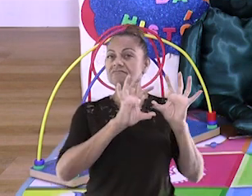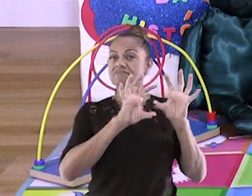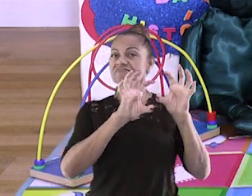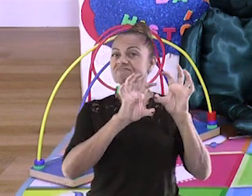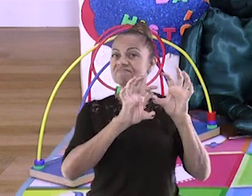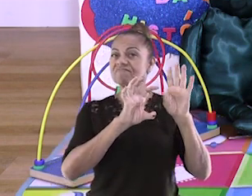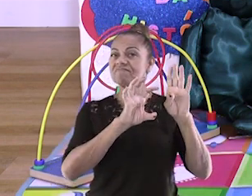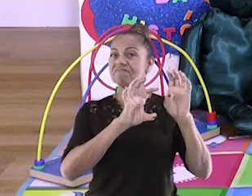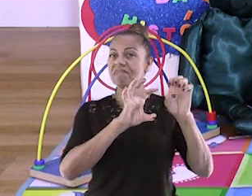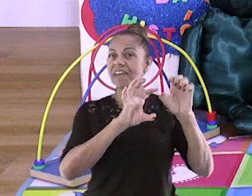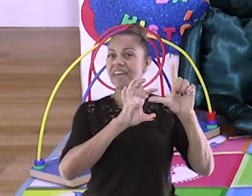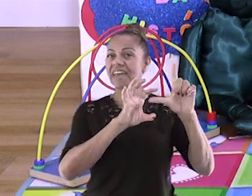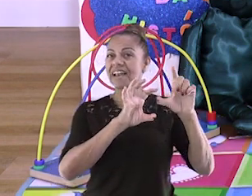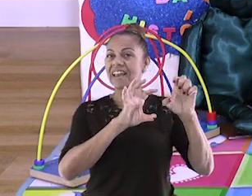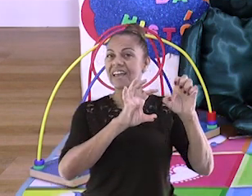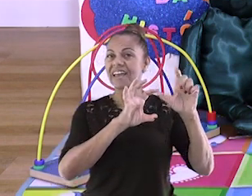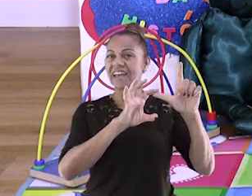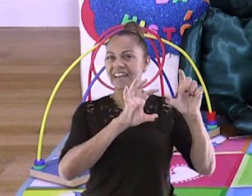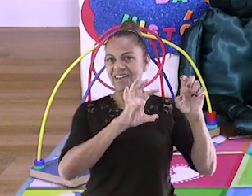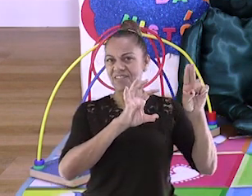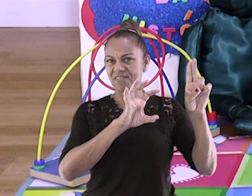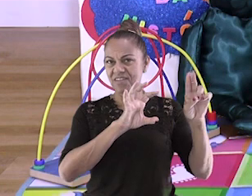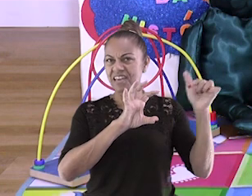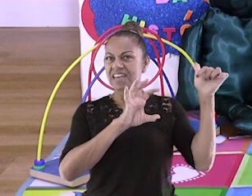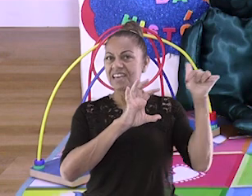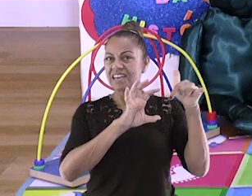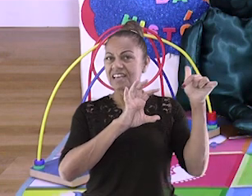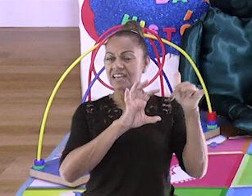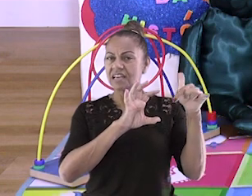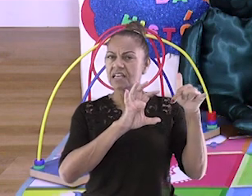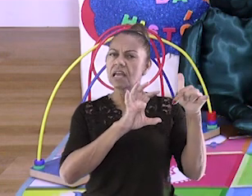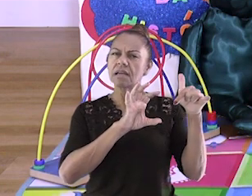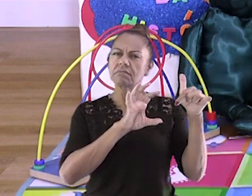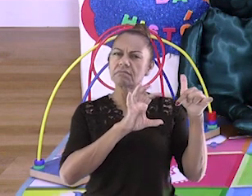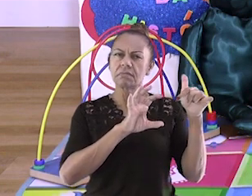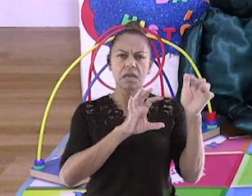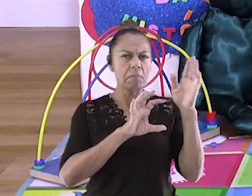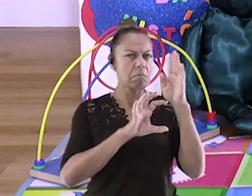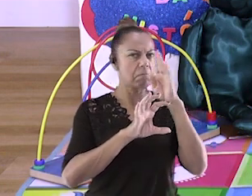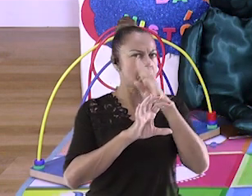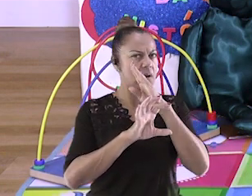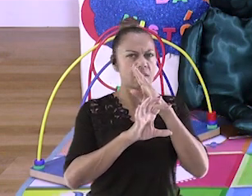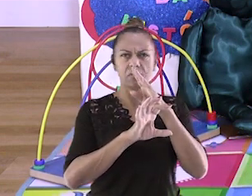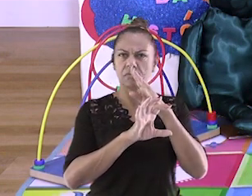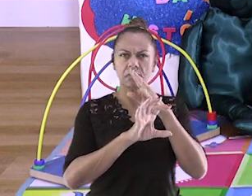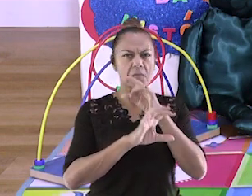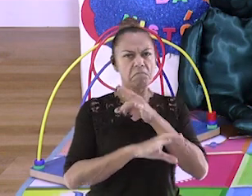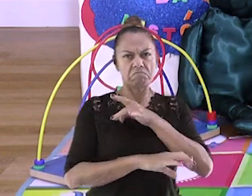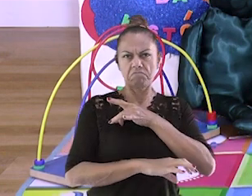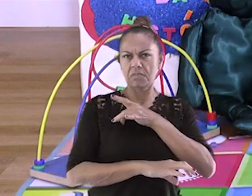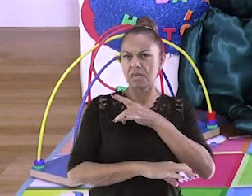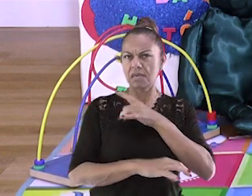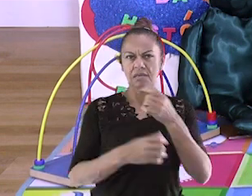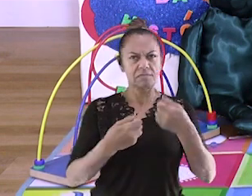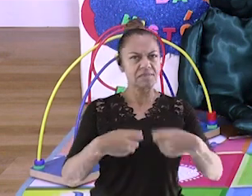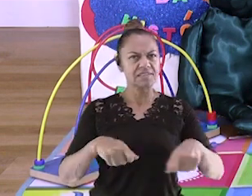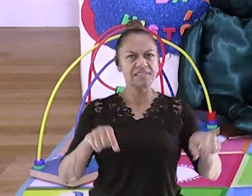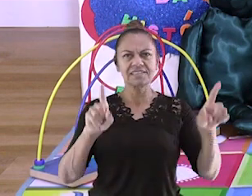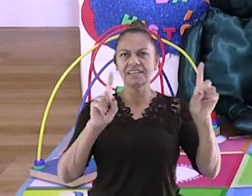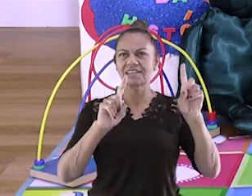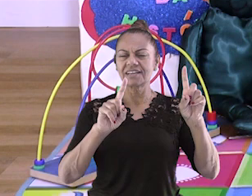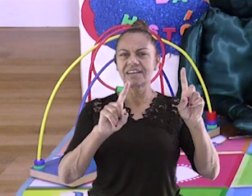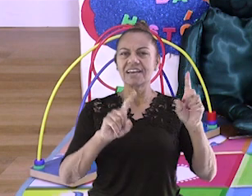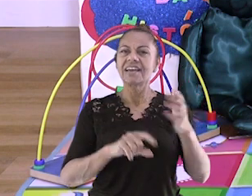Beleléu. Mas lembrando que o Beleléu é meu amigo e seu também. E ele é muito bonzinho.